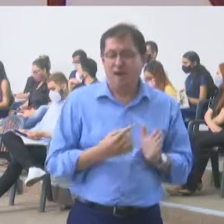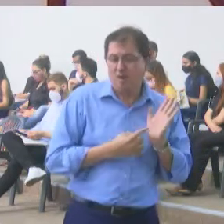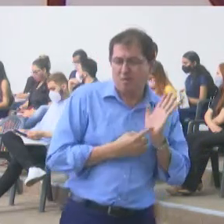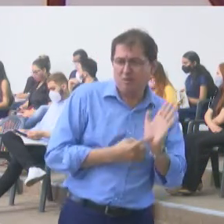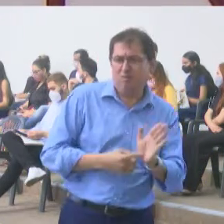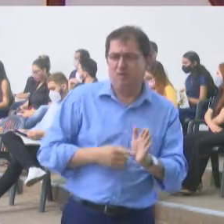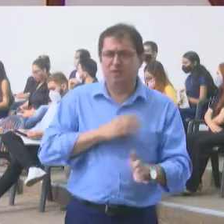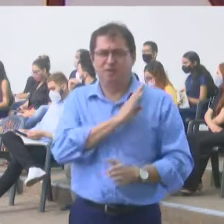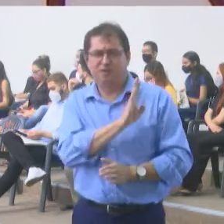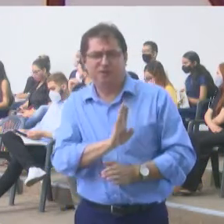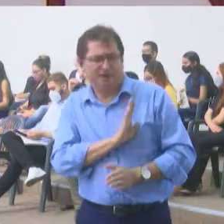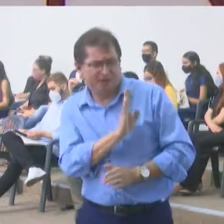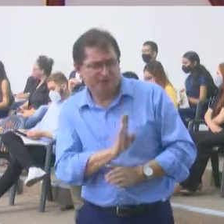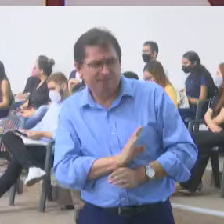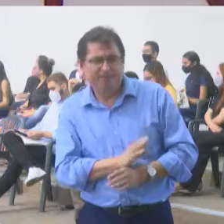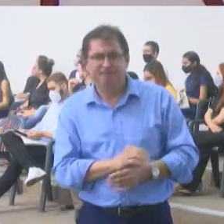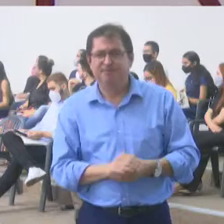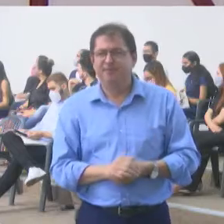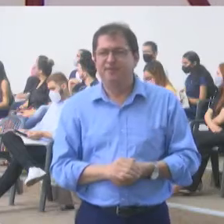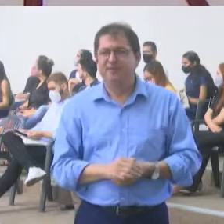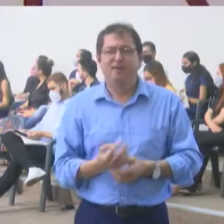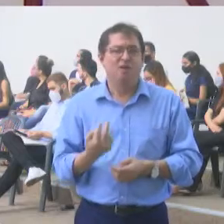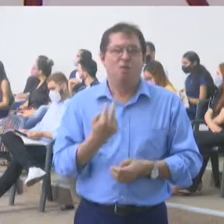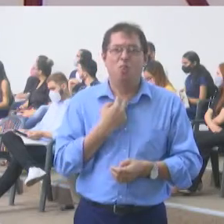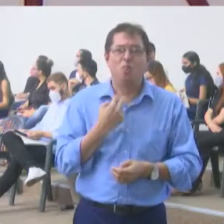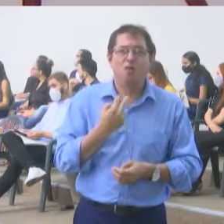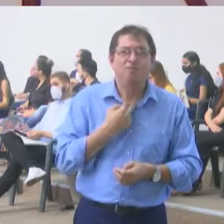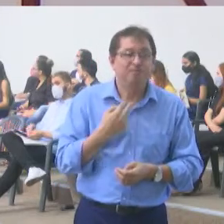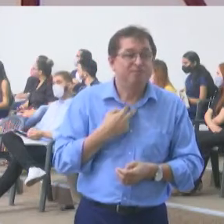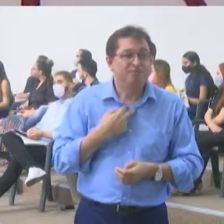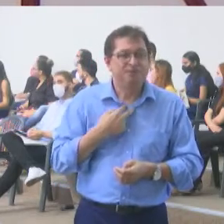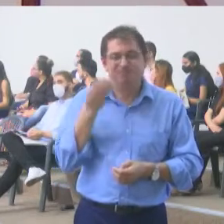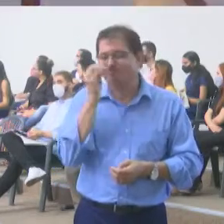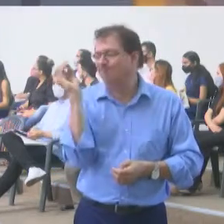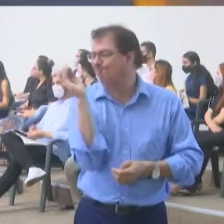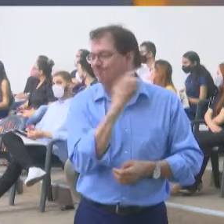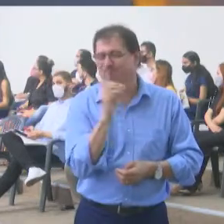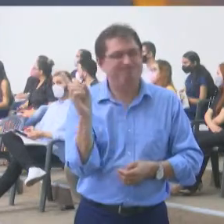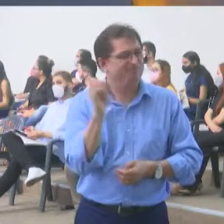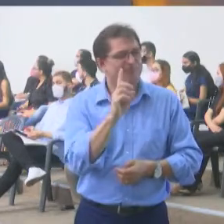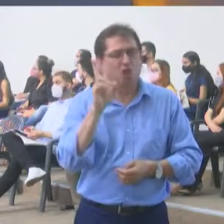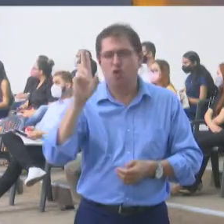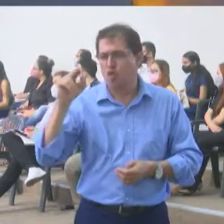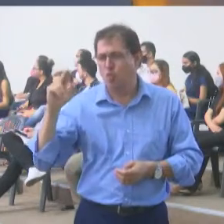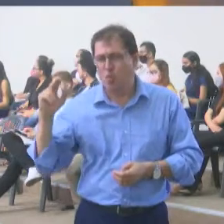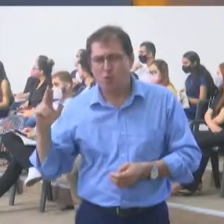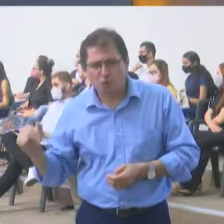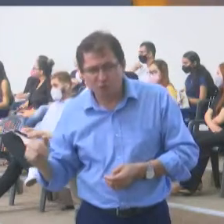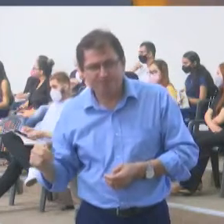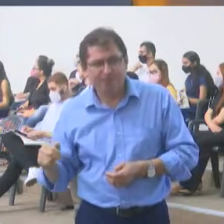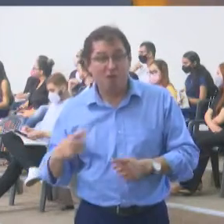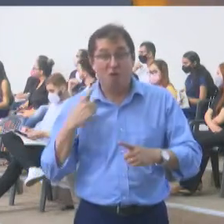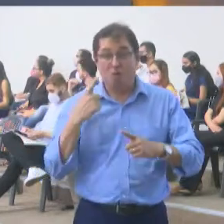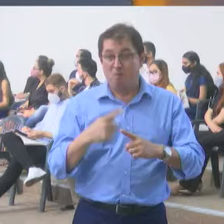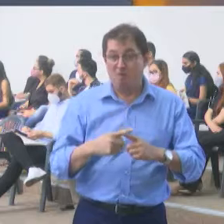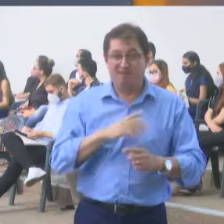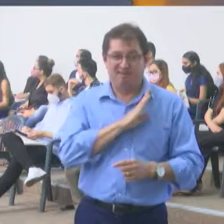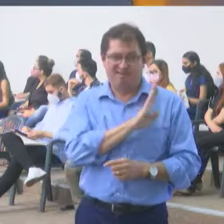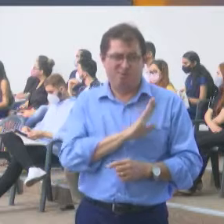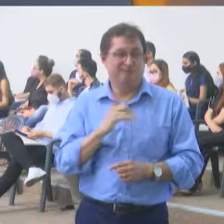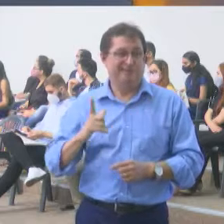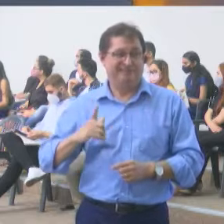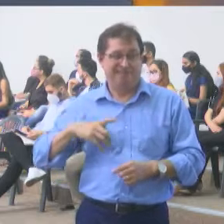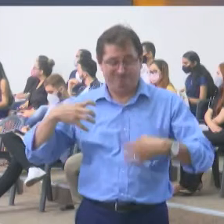para ele era uma oferta que ele não podia recusar. Irrecusável, não tinha como perder essa oferta.